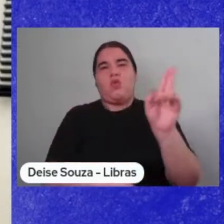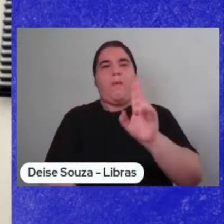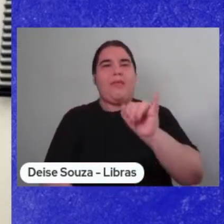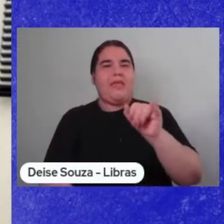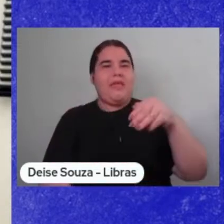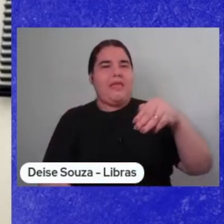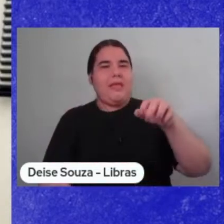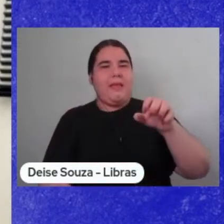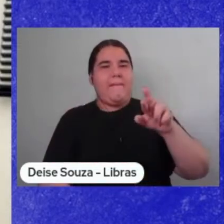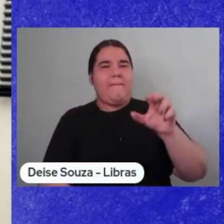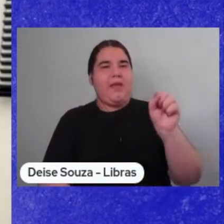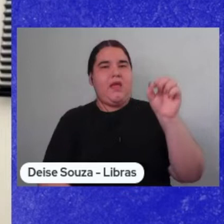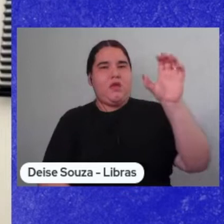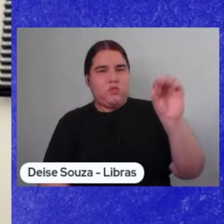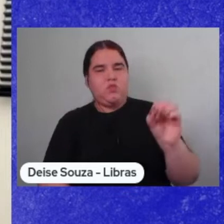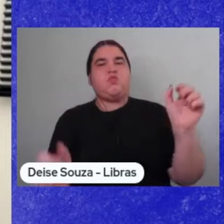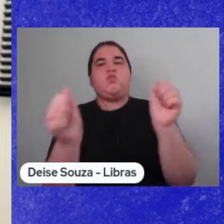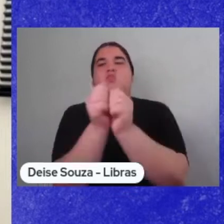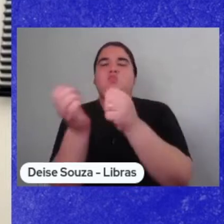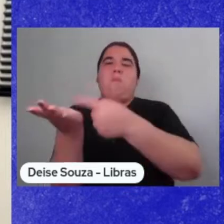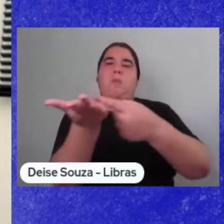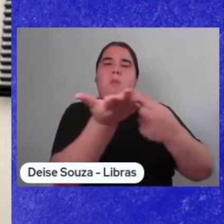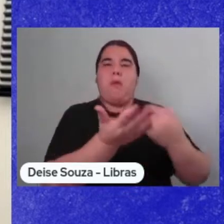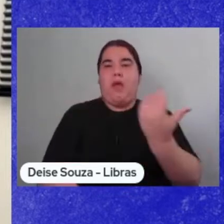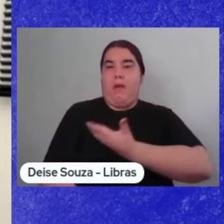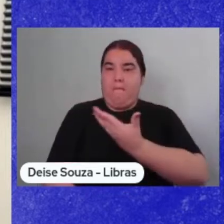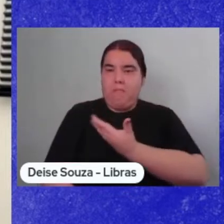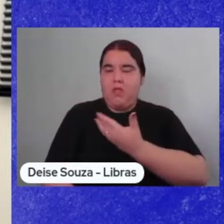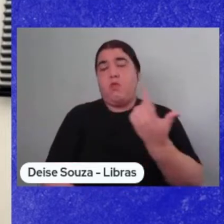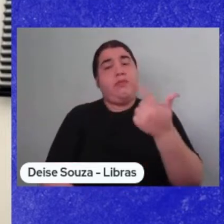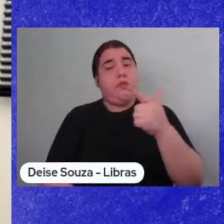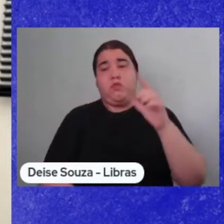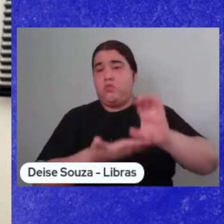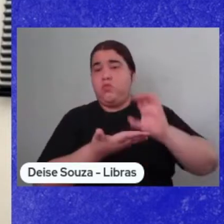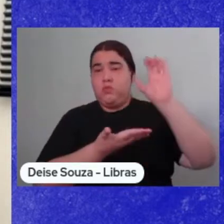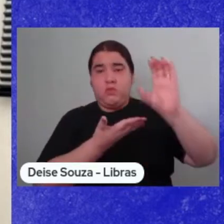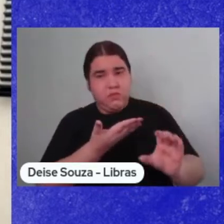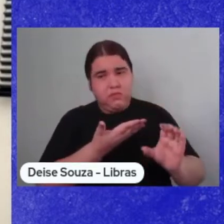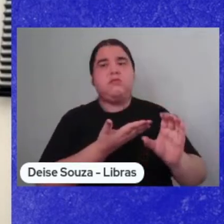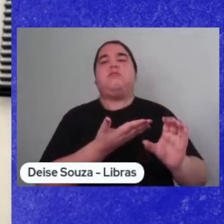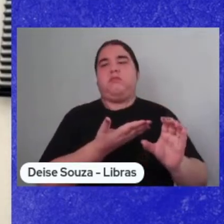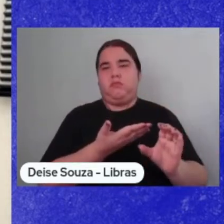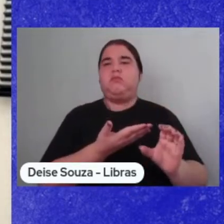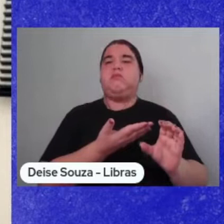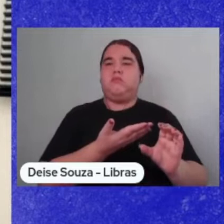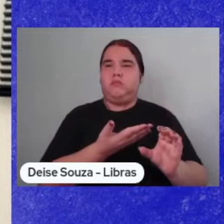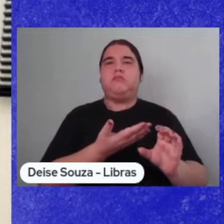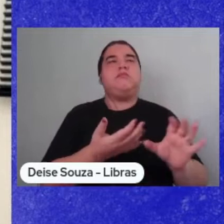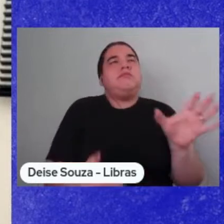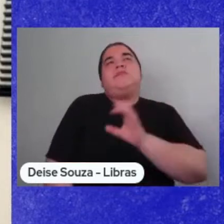com alguns amigos, a gente se juntou para fazer, não tivemos recursos, e a gente fez assim na paixão